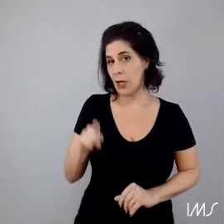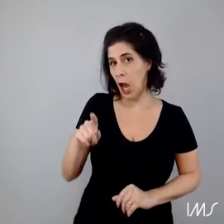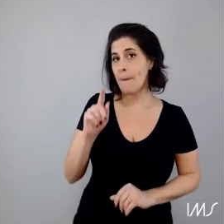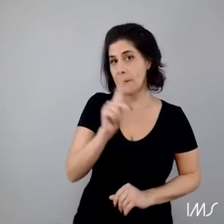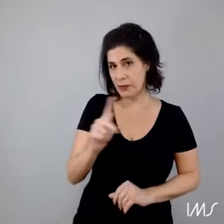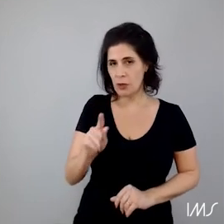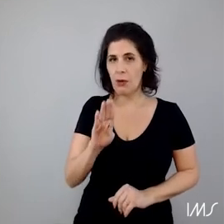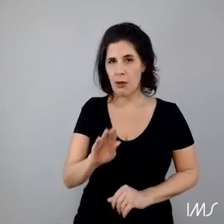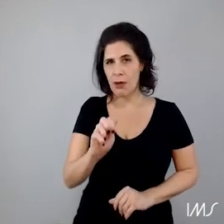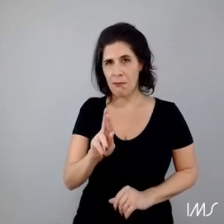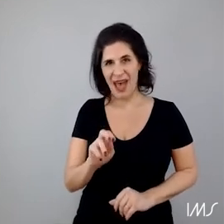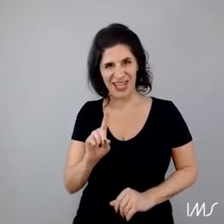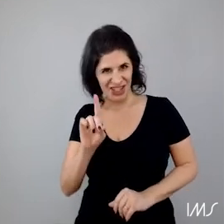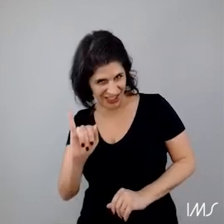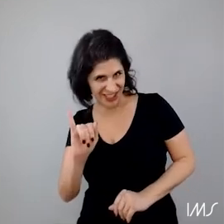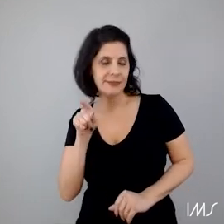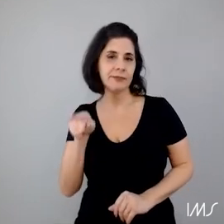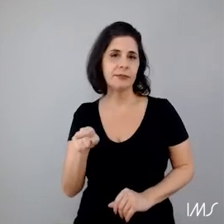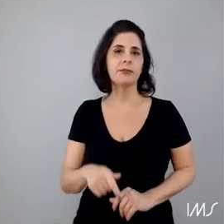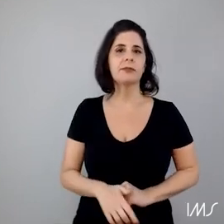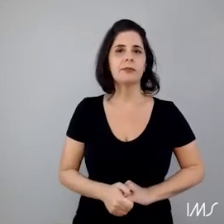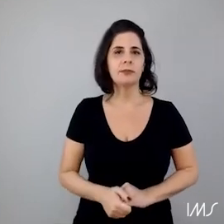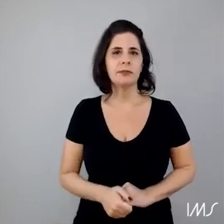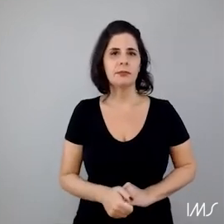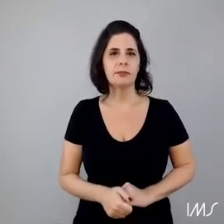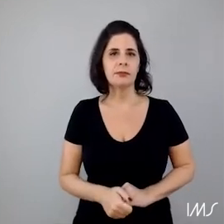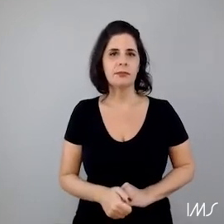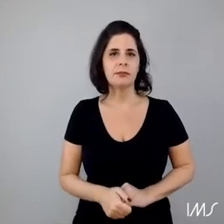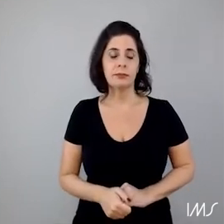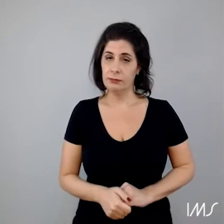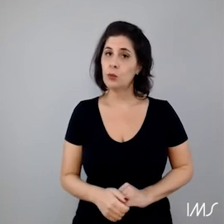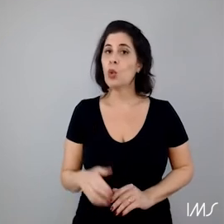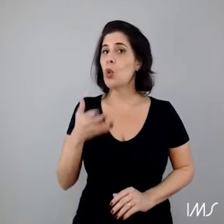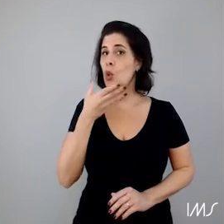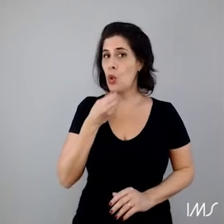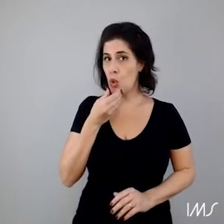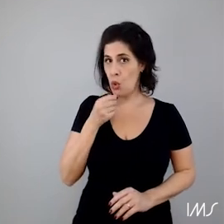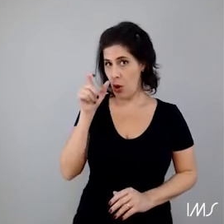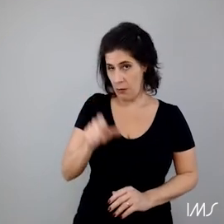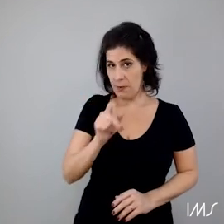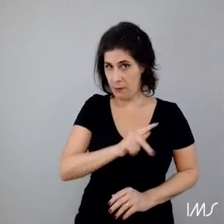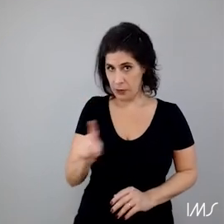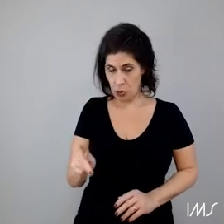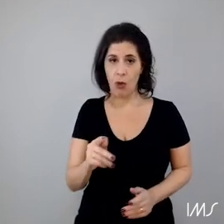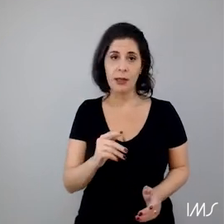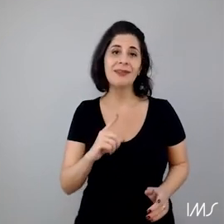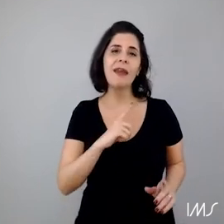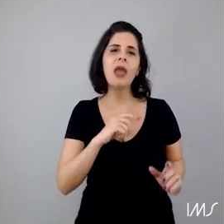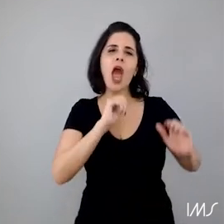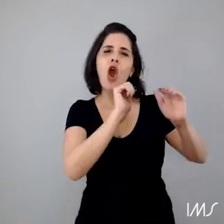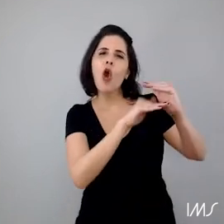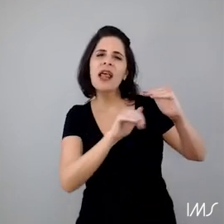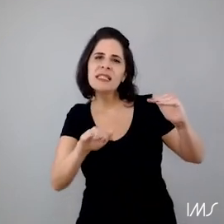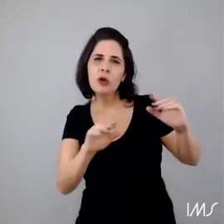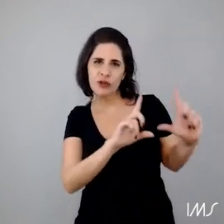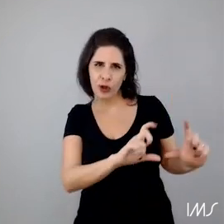ele inaugura uma coleção de fotografias quando praticamente o museu é inaugurado, em